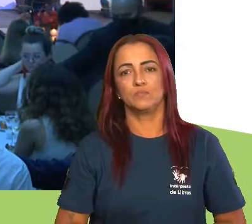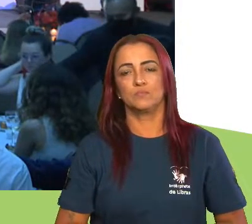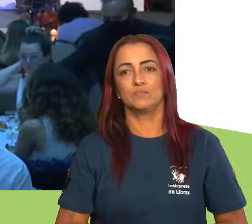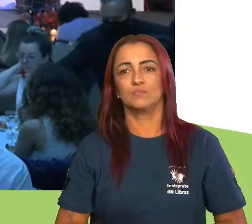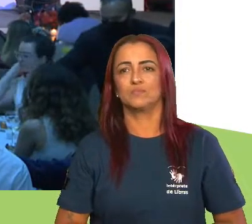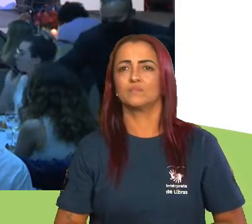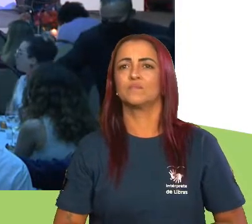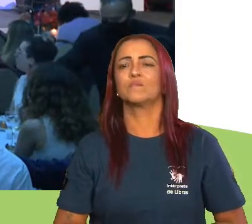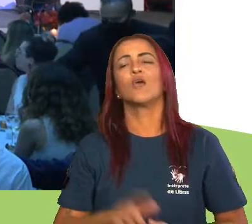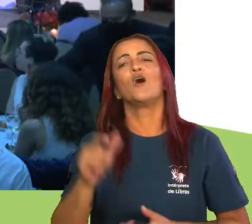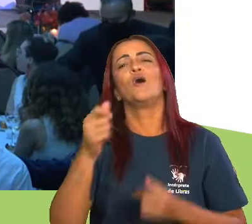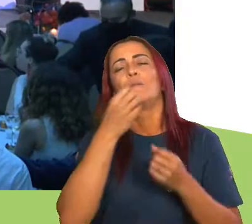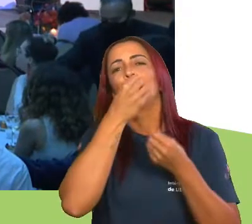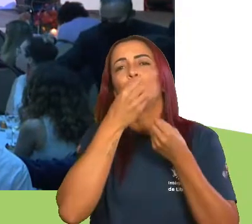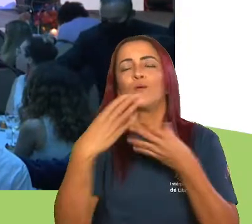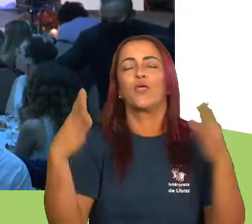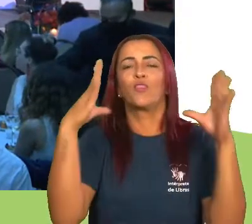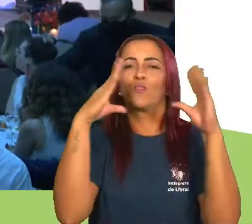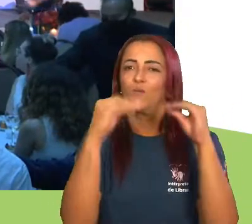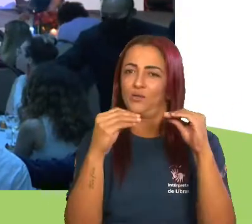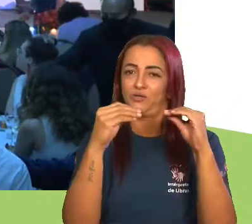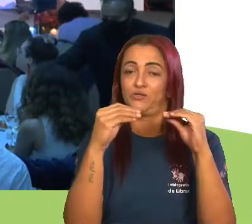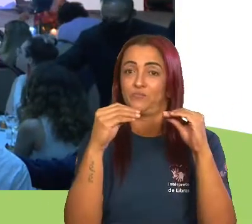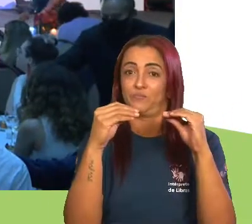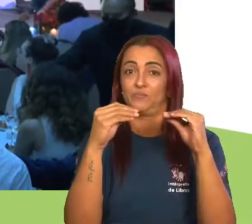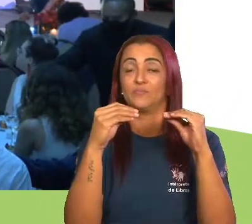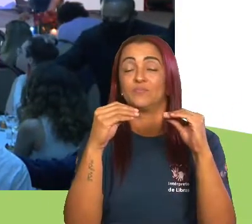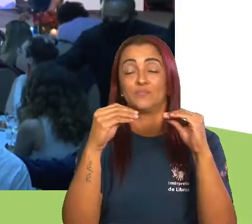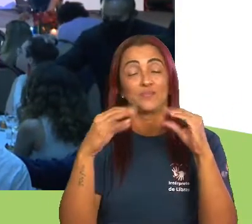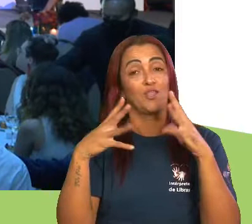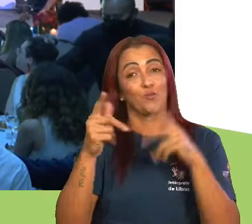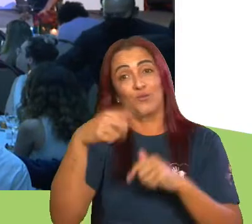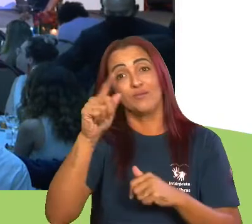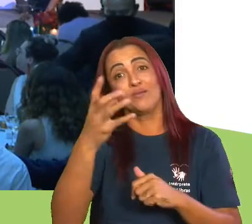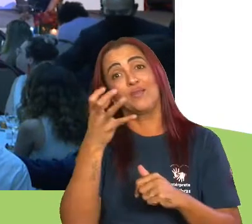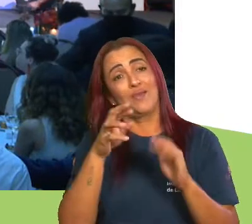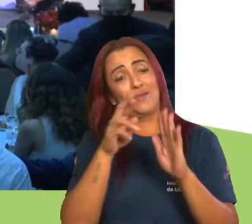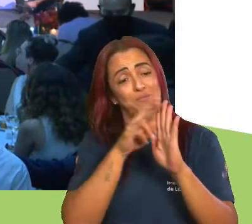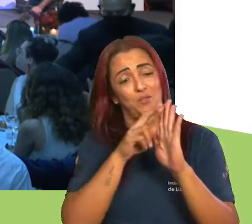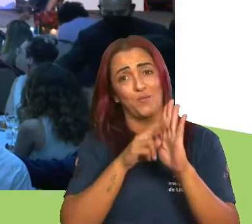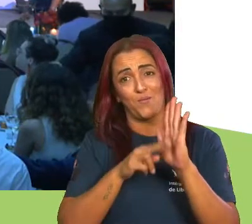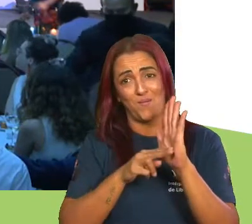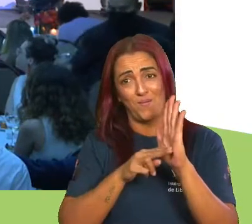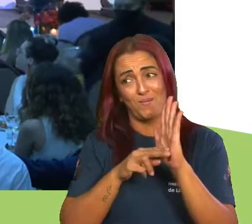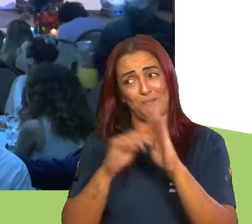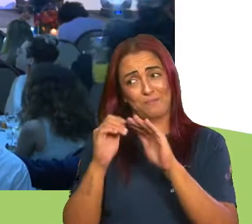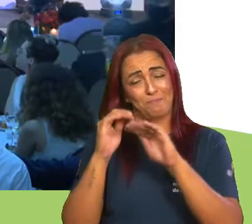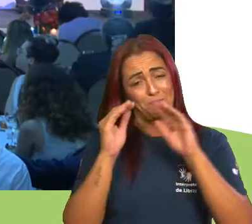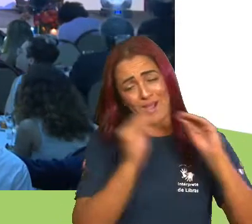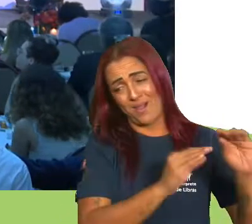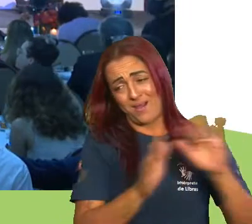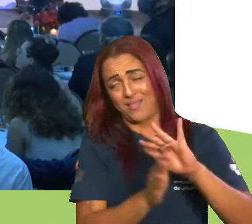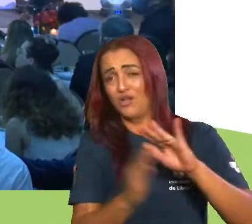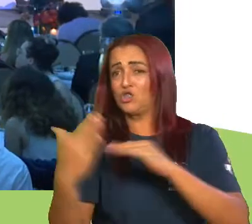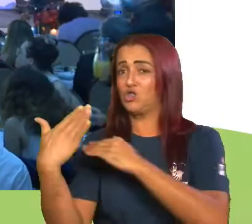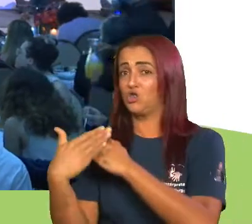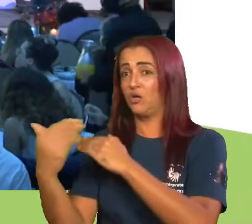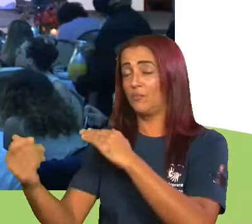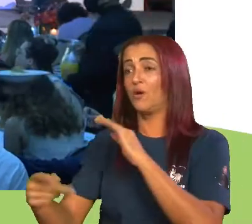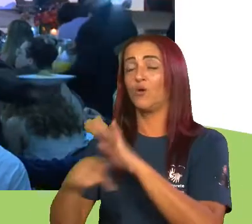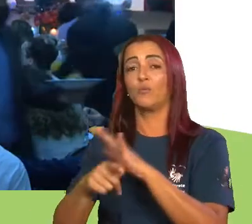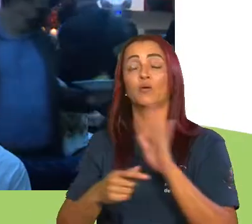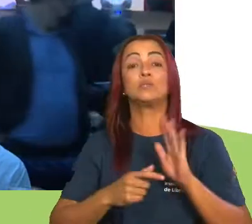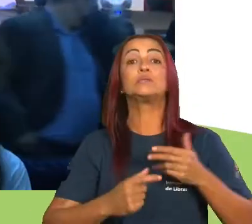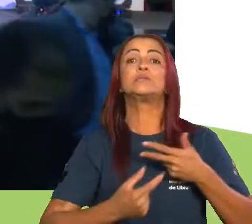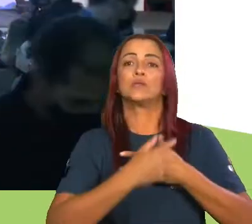Boa noite a todos. Eu gostaria de quebrar o protocolo e convidar para vir agora aqui me acompanhar o secretário